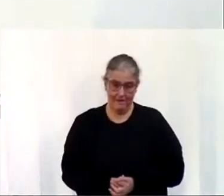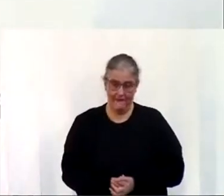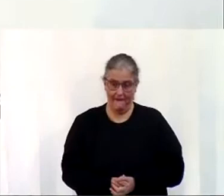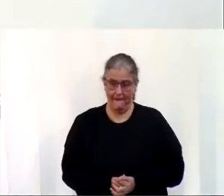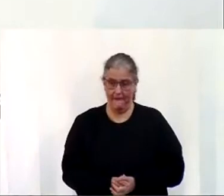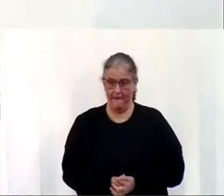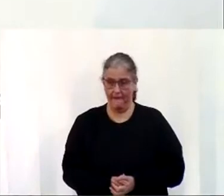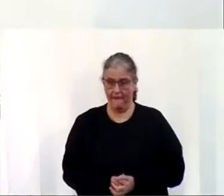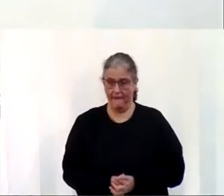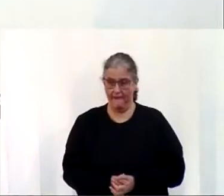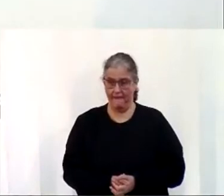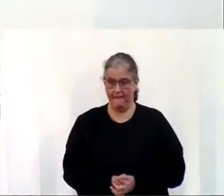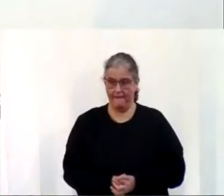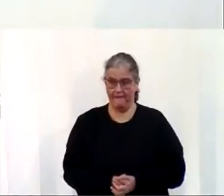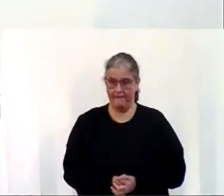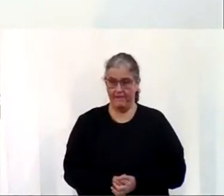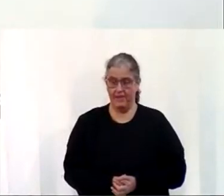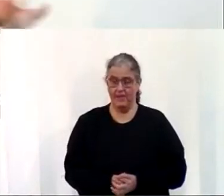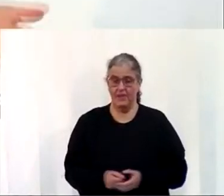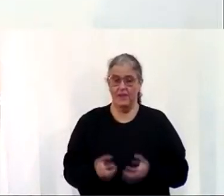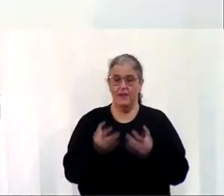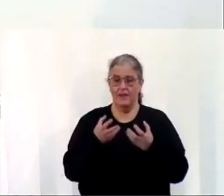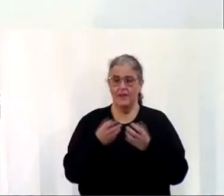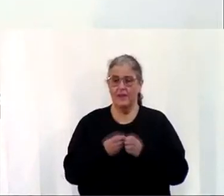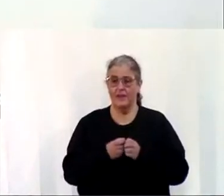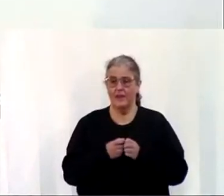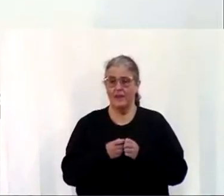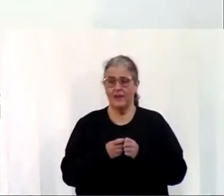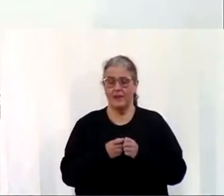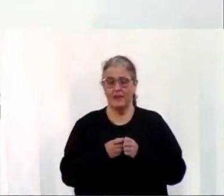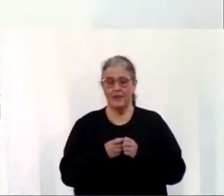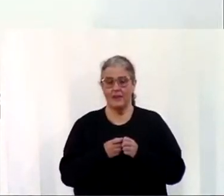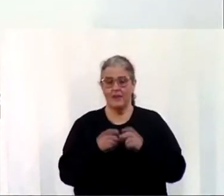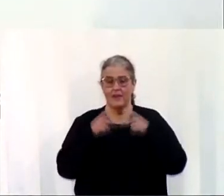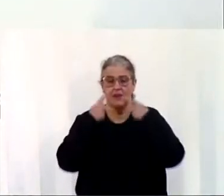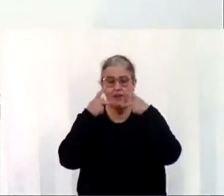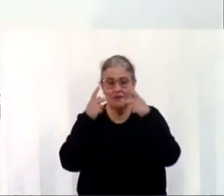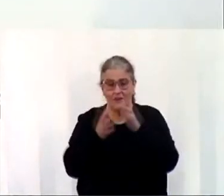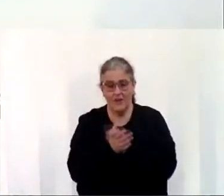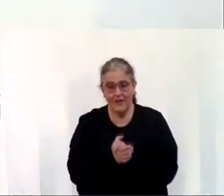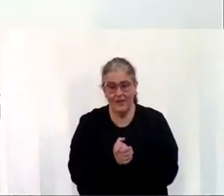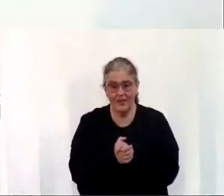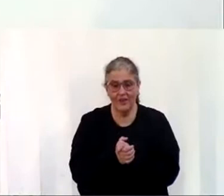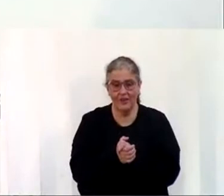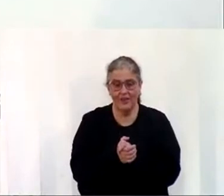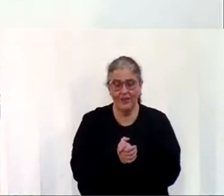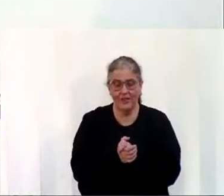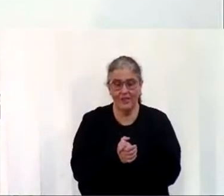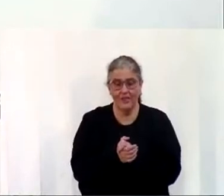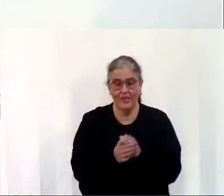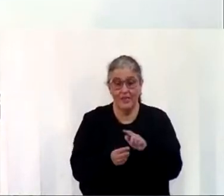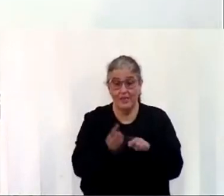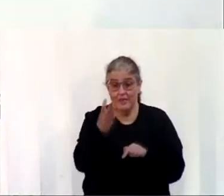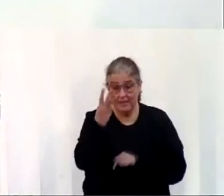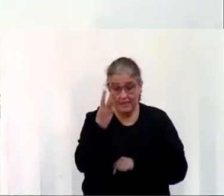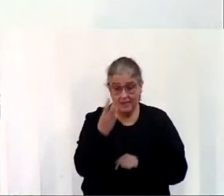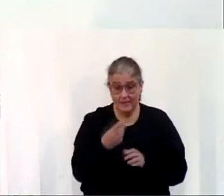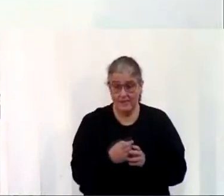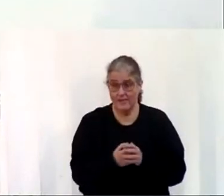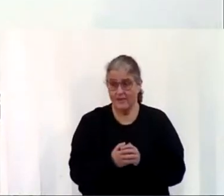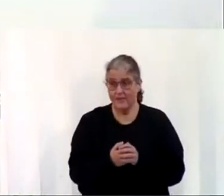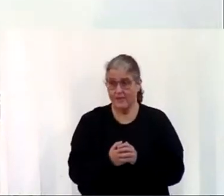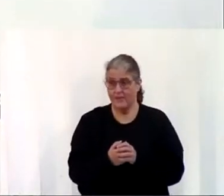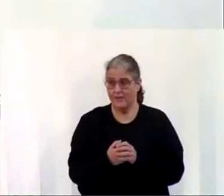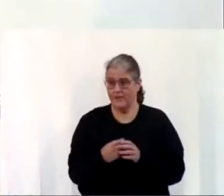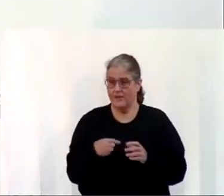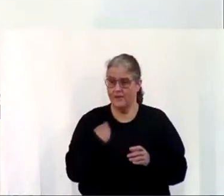Então, eu quero aplicar isso de maneira tripla, mas de maneira muito simples. Nós temos de nos perguntar: como